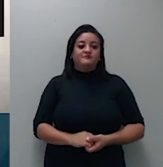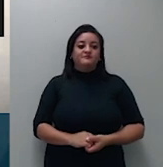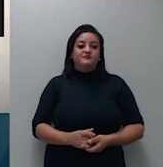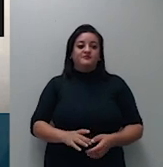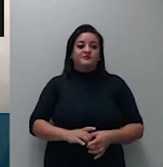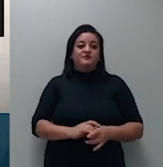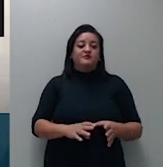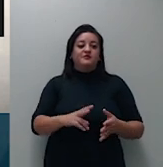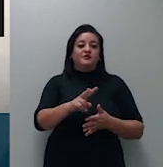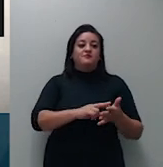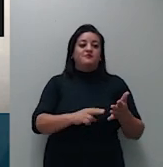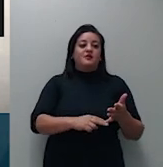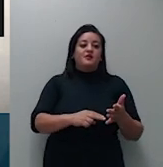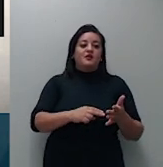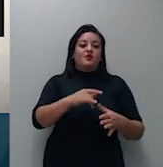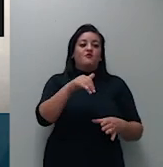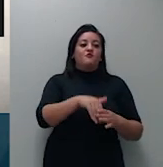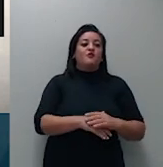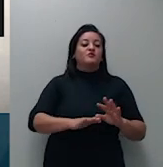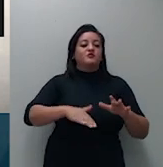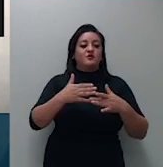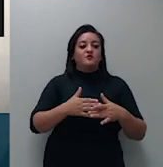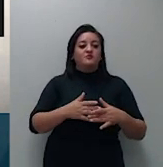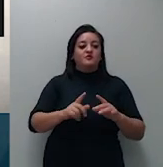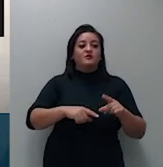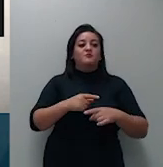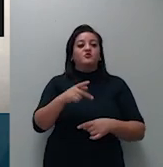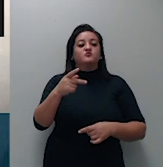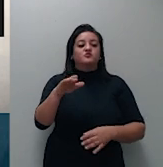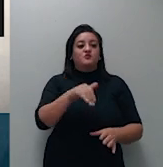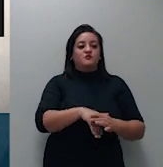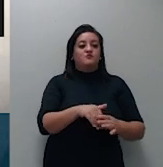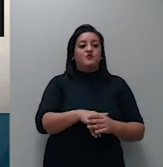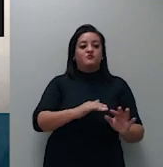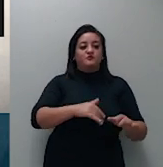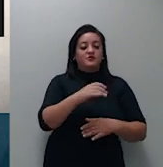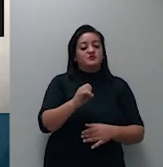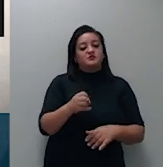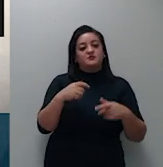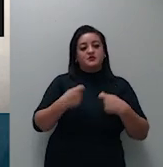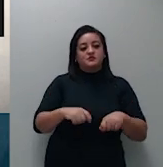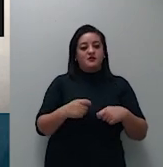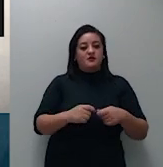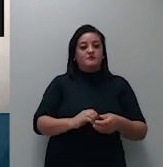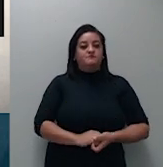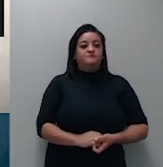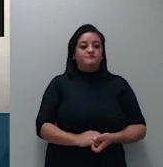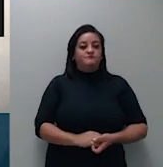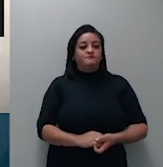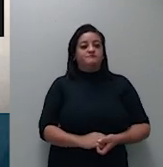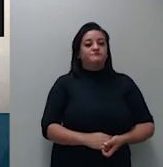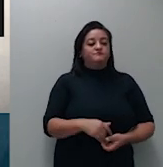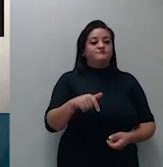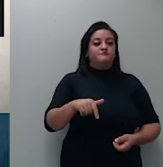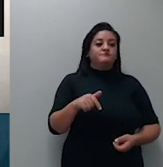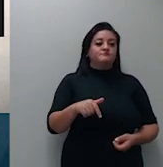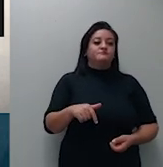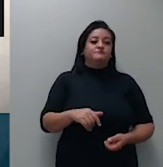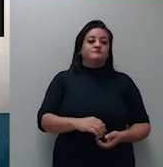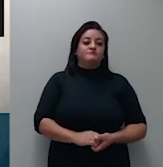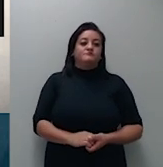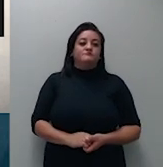eu vou deixar para ler o voto Então quando você silencia trouxe à vista se for o caso Então nesse